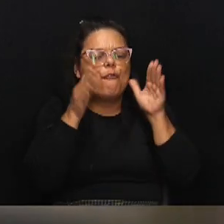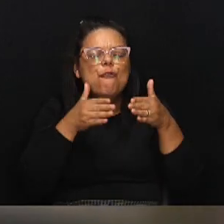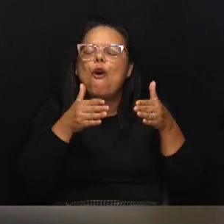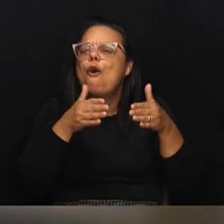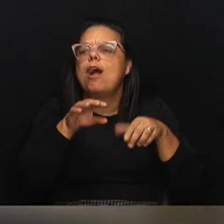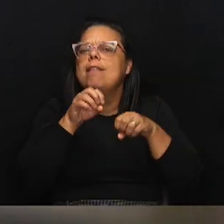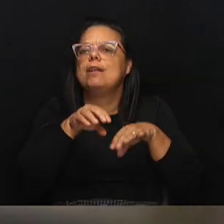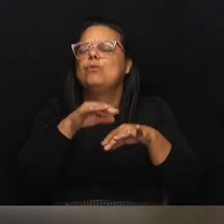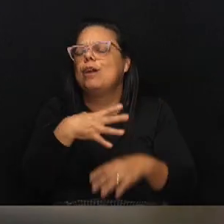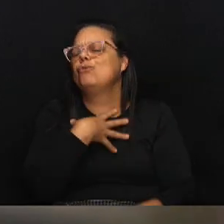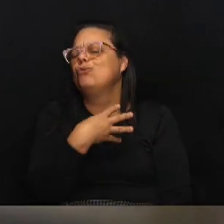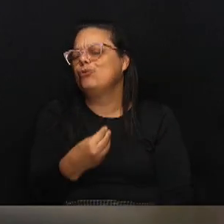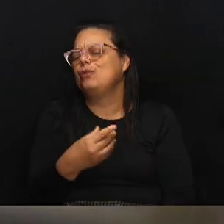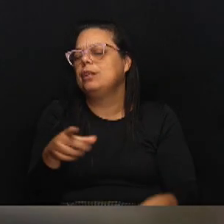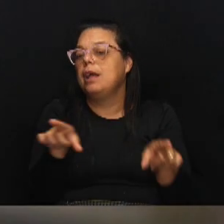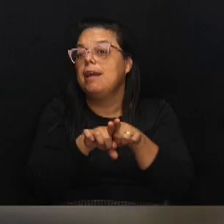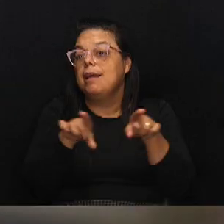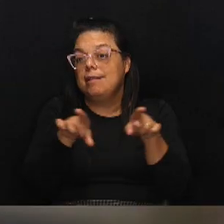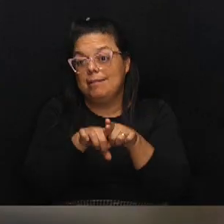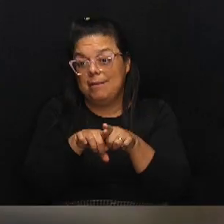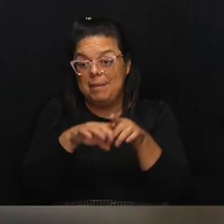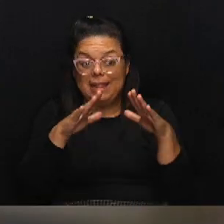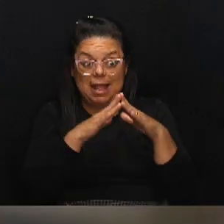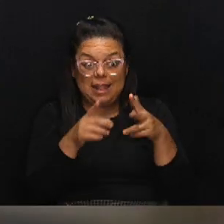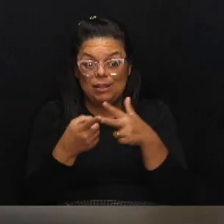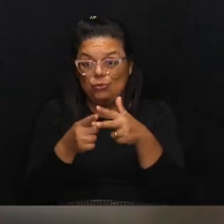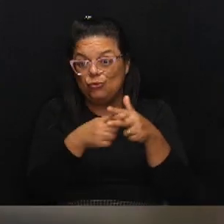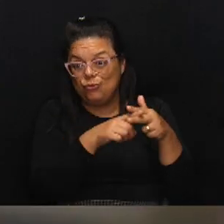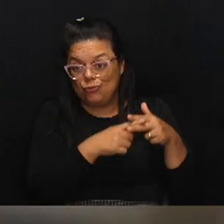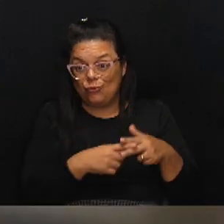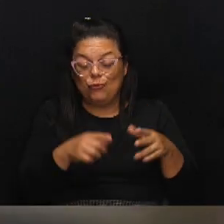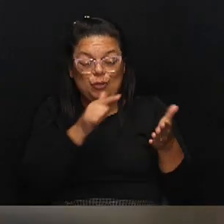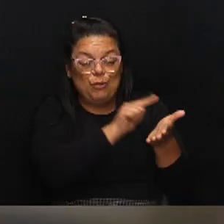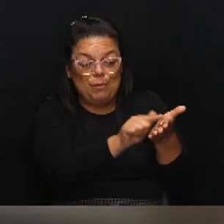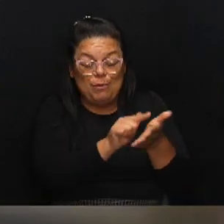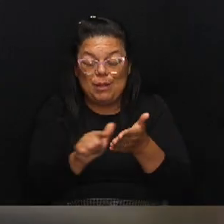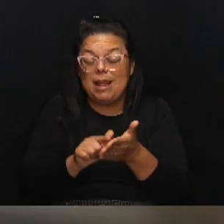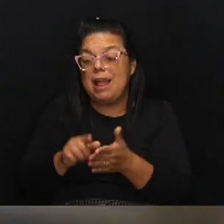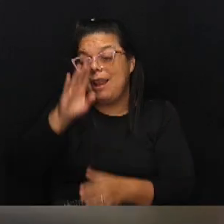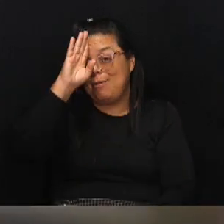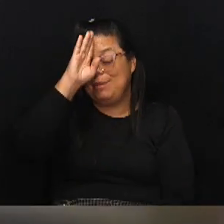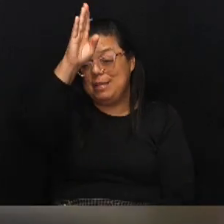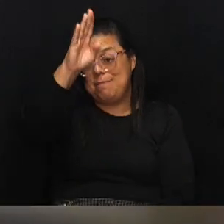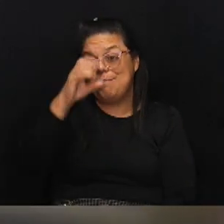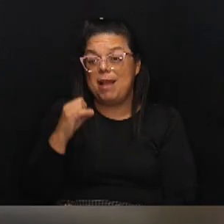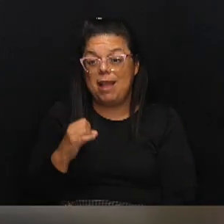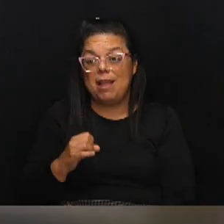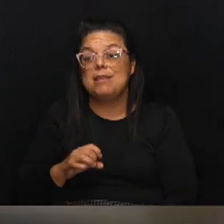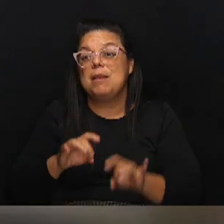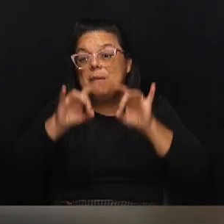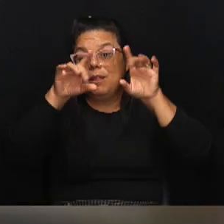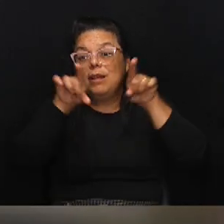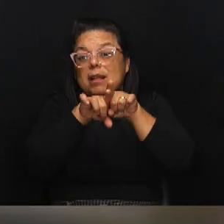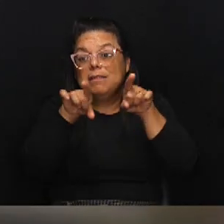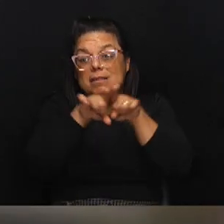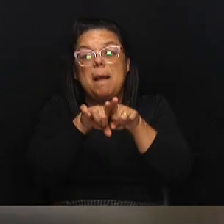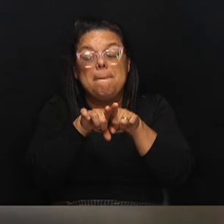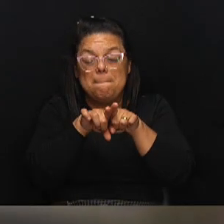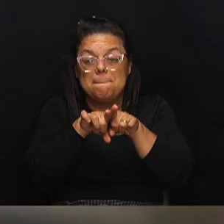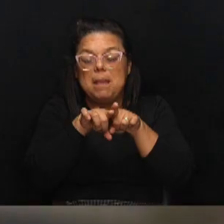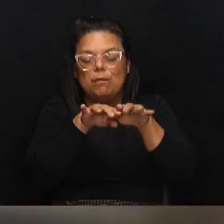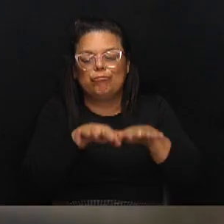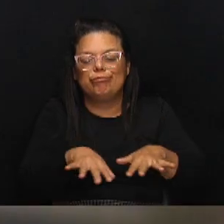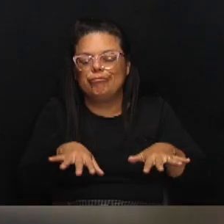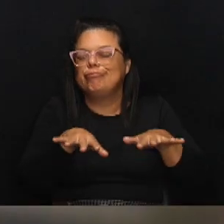dos filhos e na manutenção da casa. Elas foram peças fundamentais para a construção da nova terra,